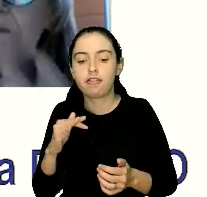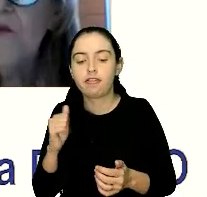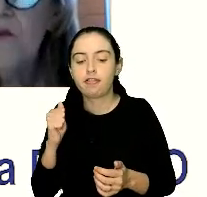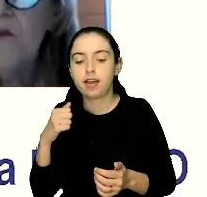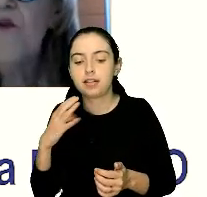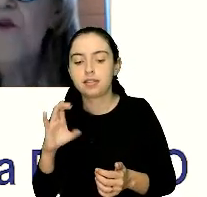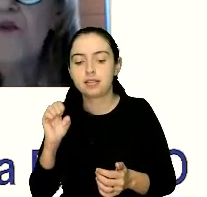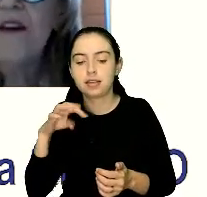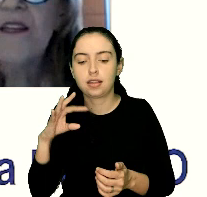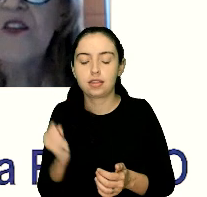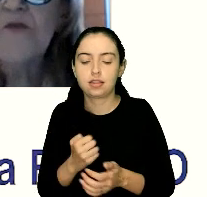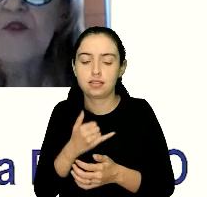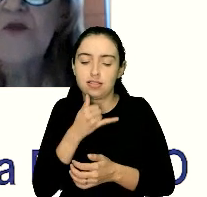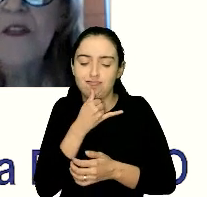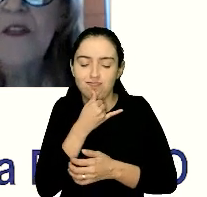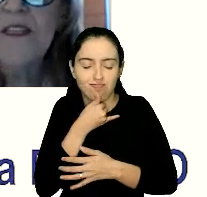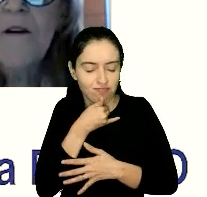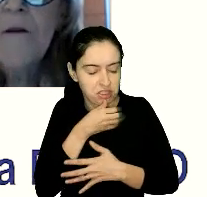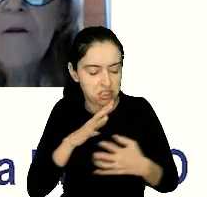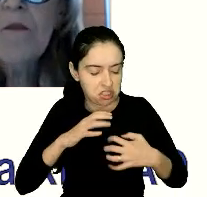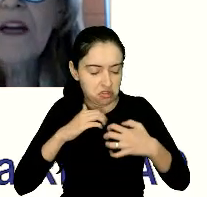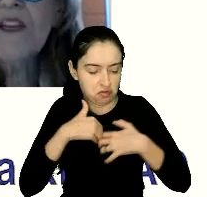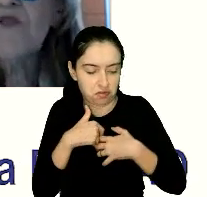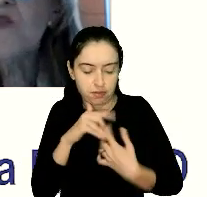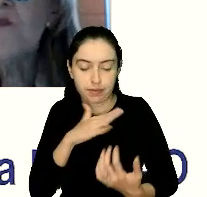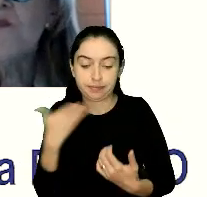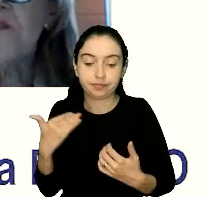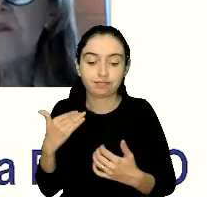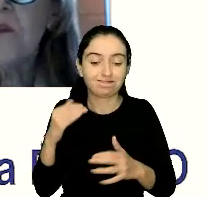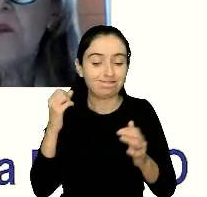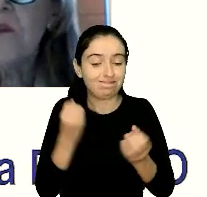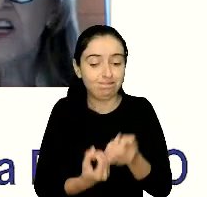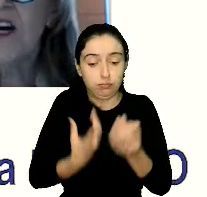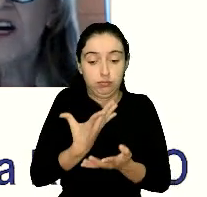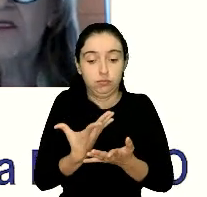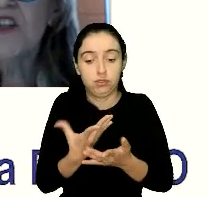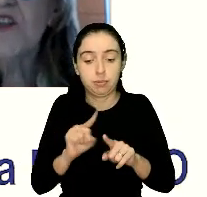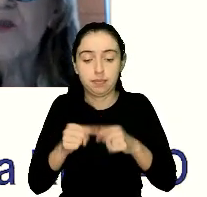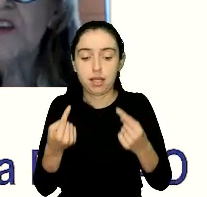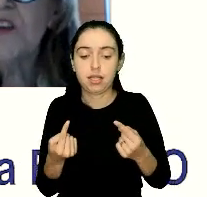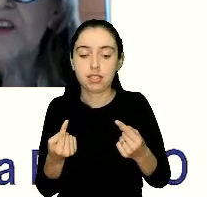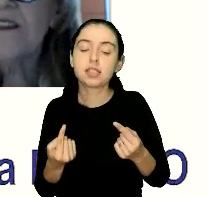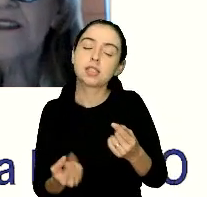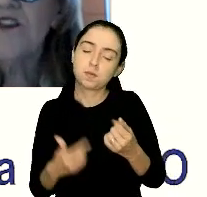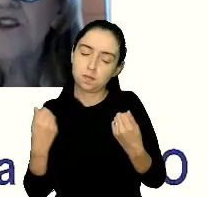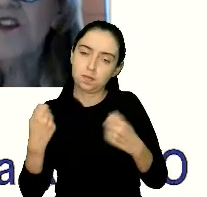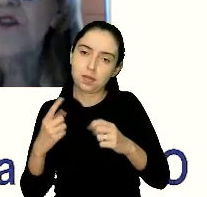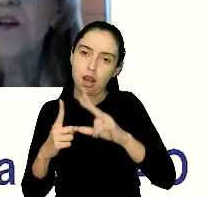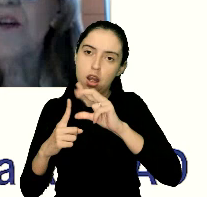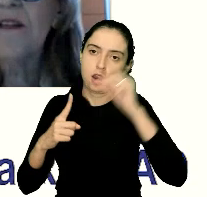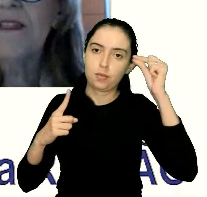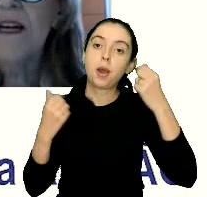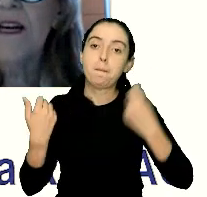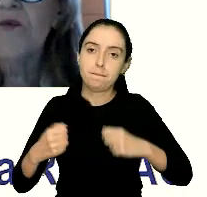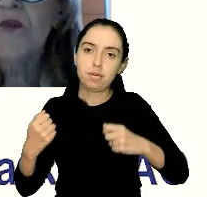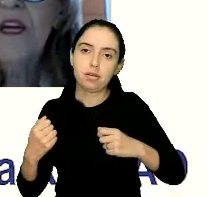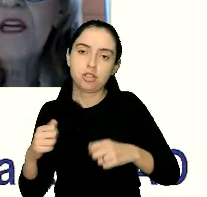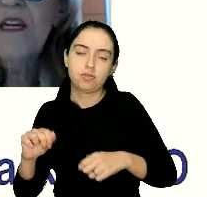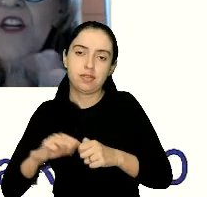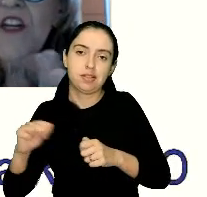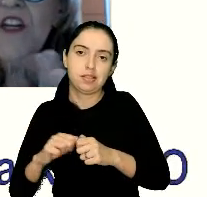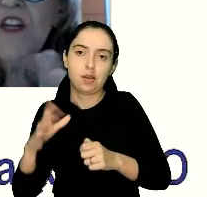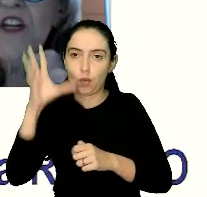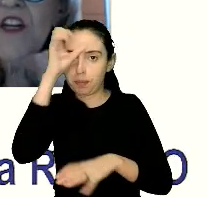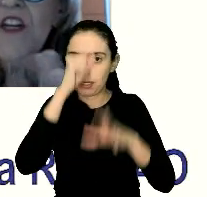a crise minam um pouco, né, esse tipo de coisa. Mas nós somos privilegiados, a gente pode fazer esse tipo de